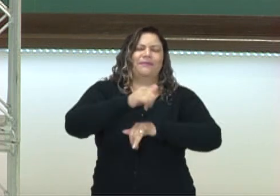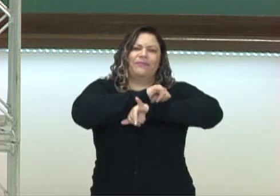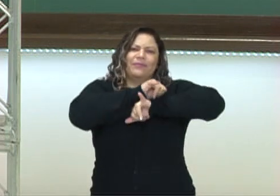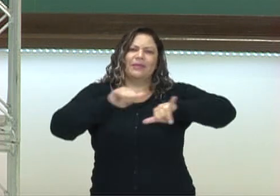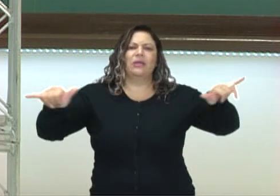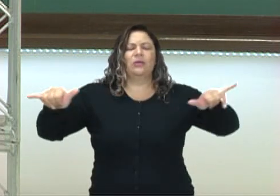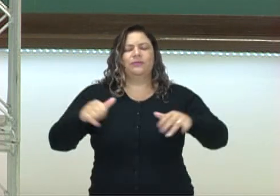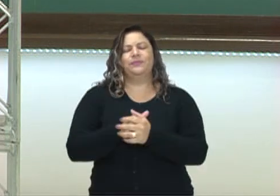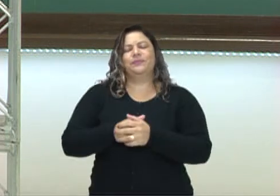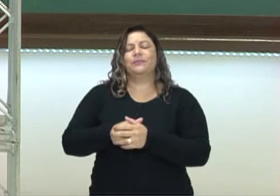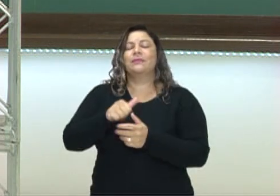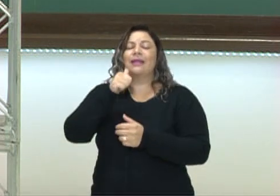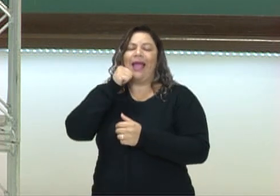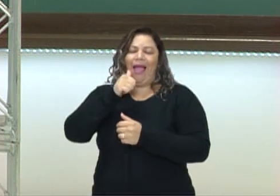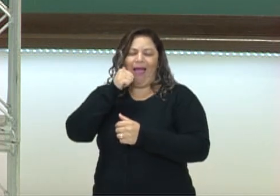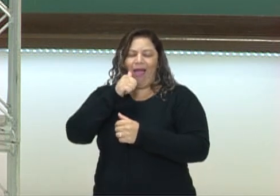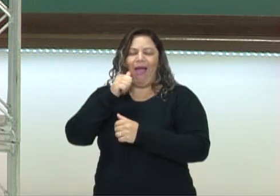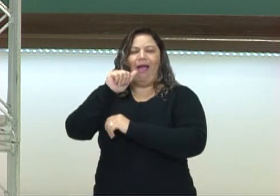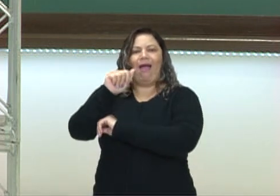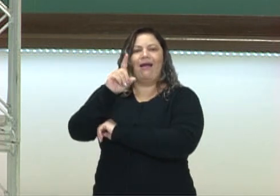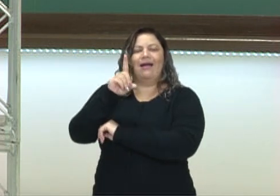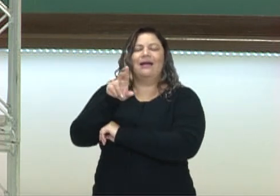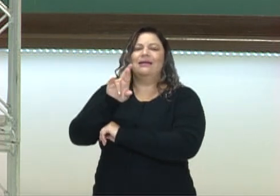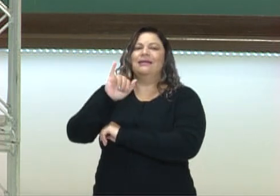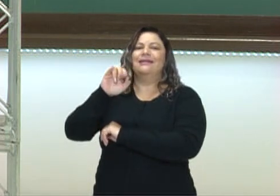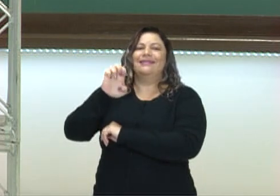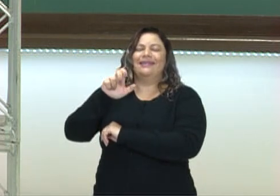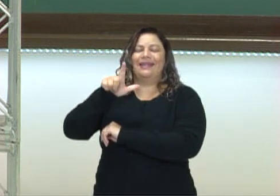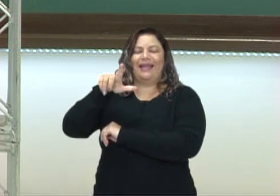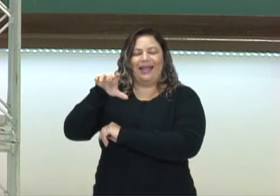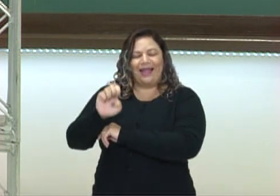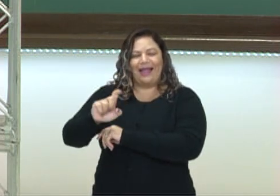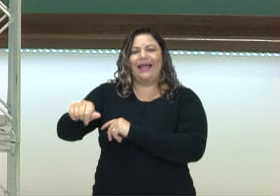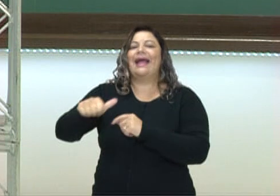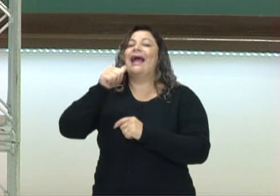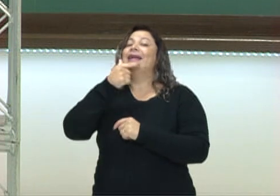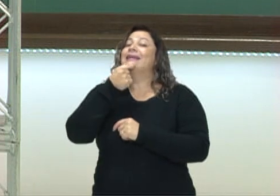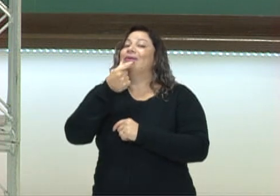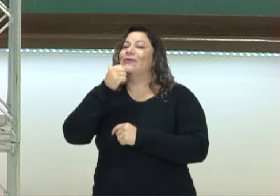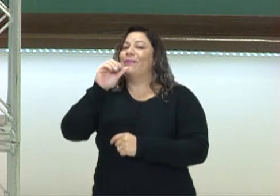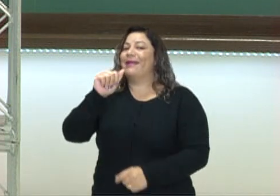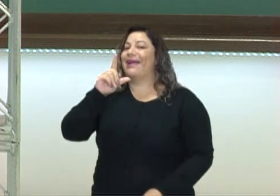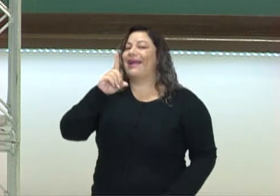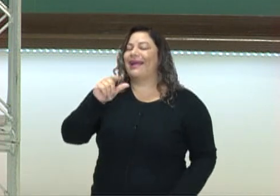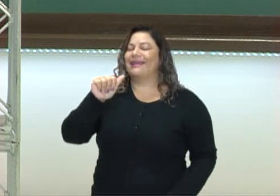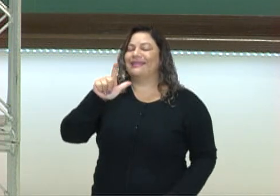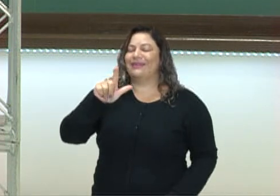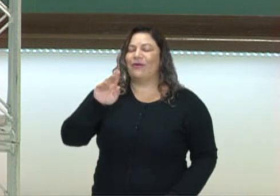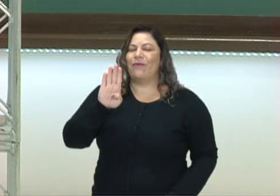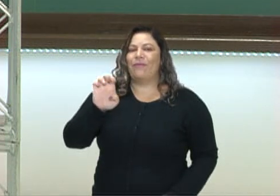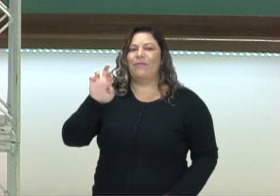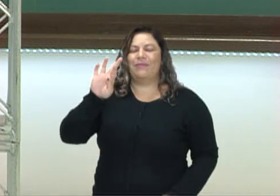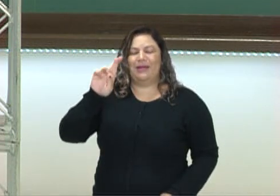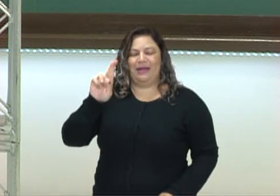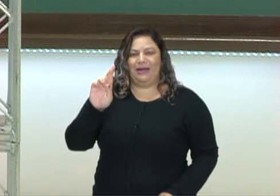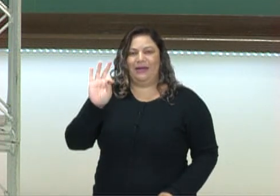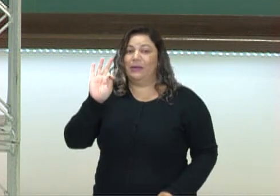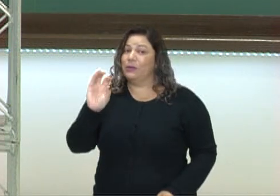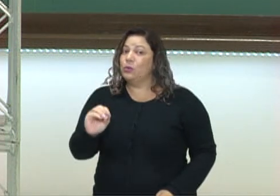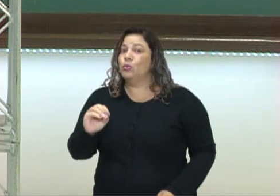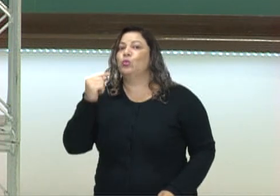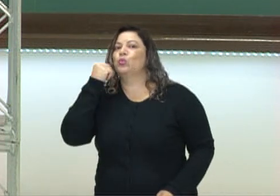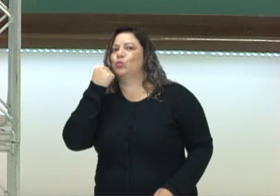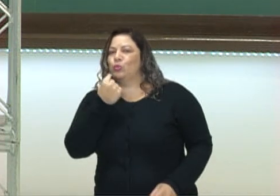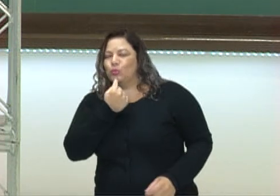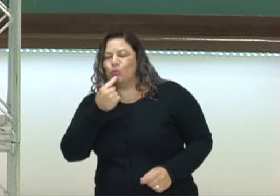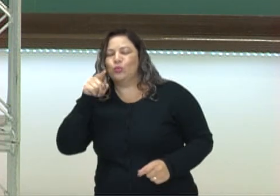A Adriele e o Adalberto. Então, conseguimos verificar também o local onde essa notícia se passou, que fica a, não